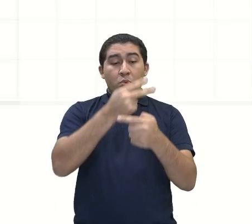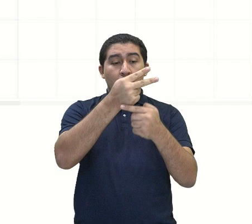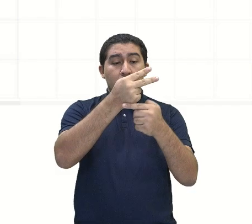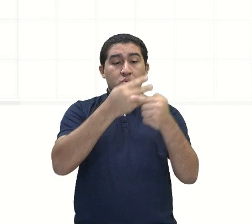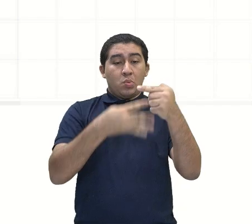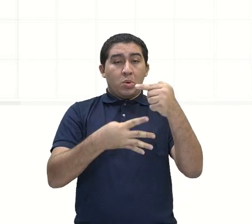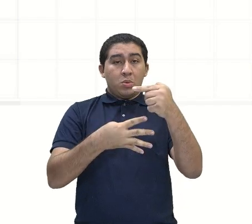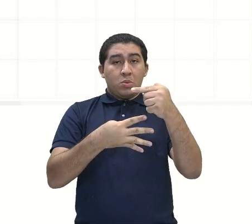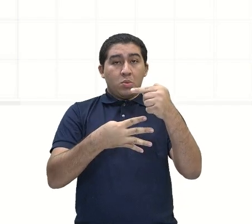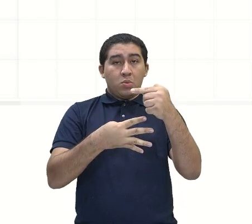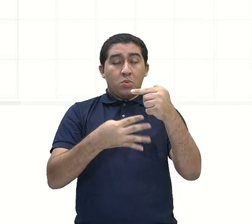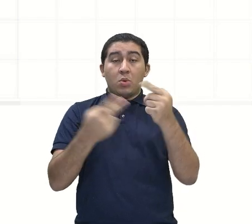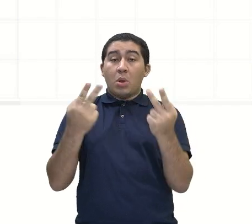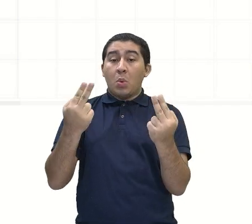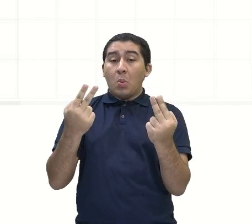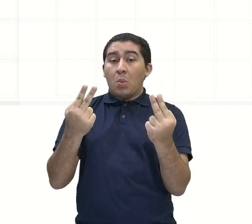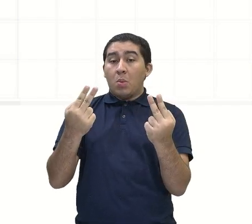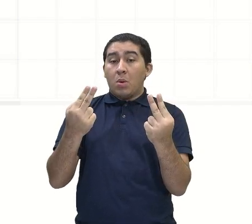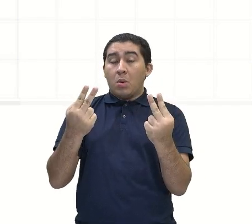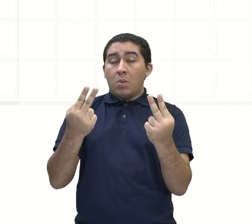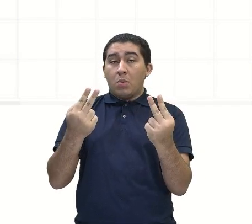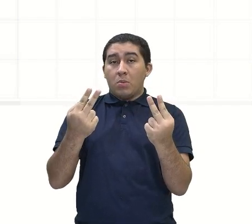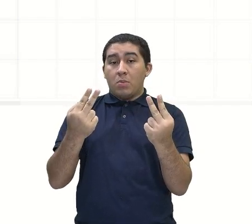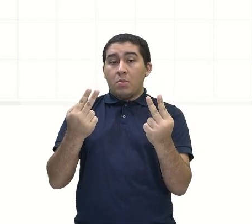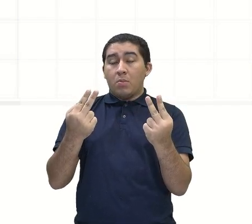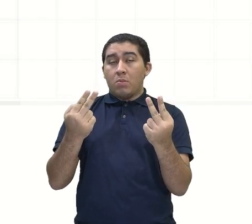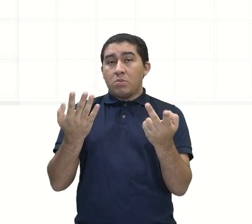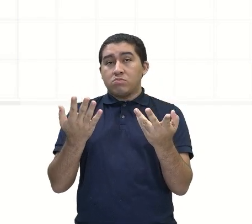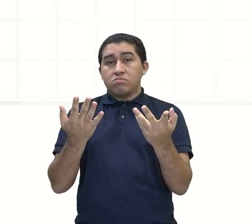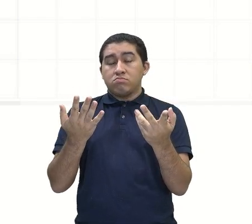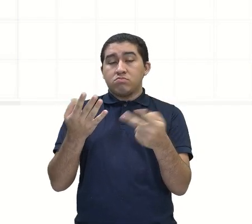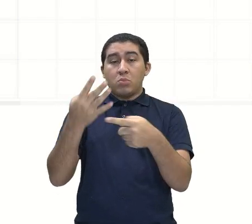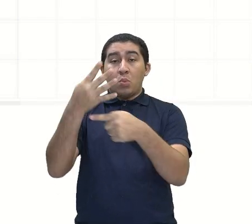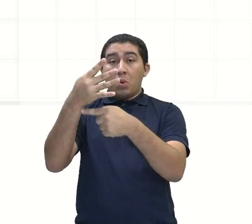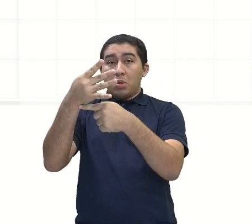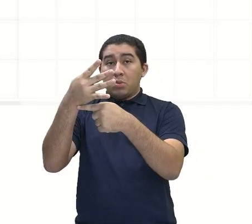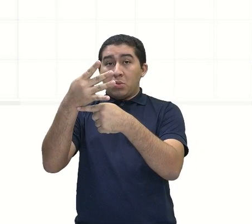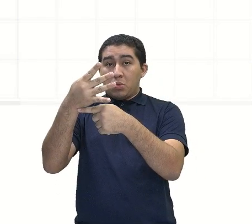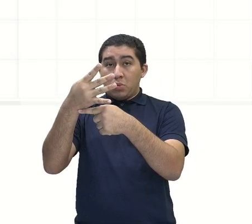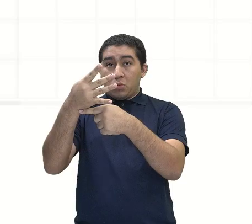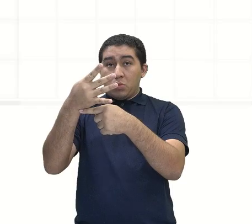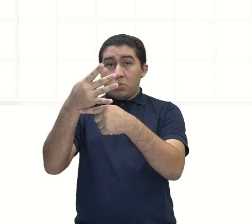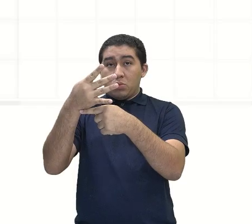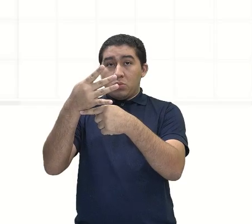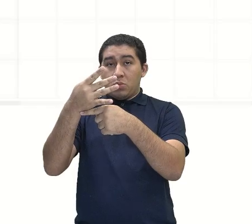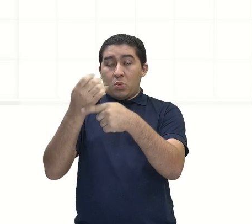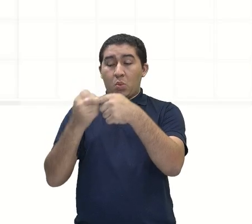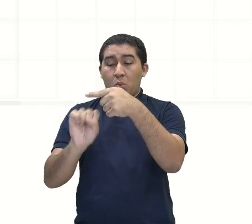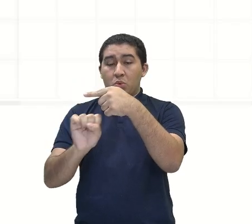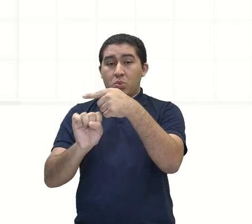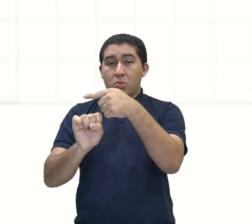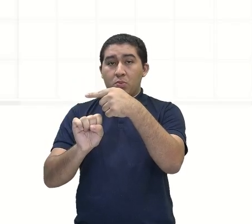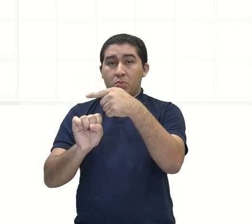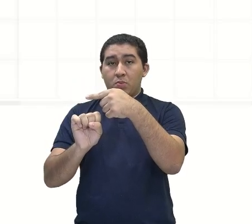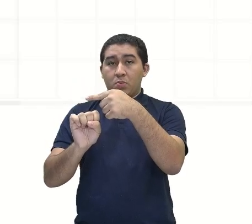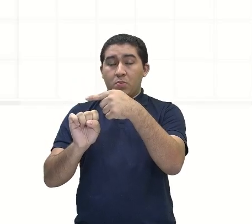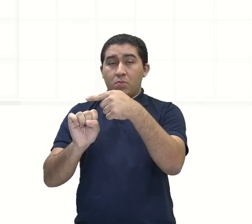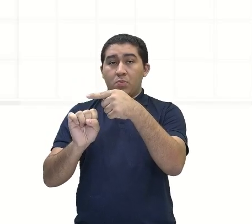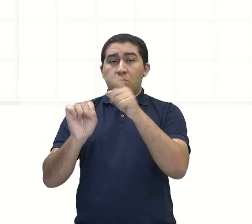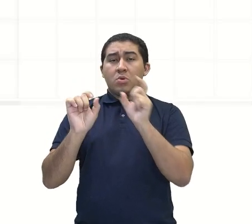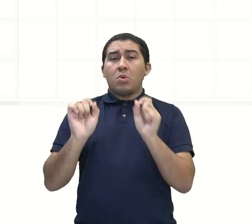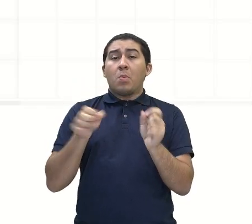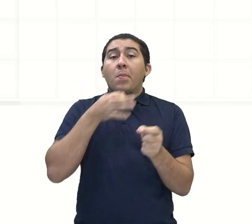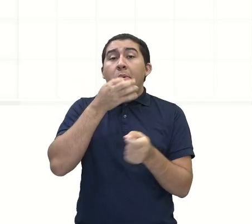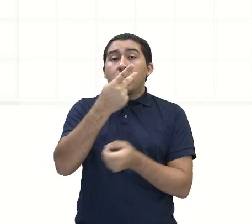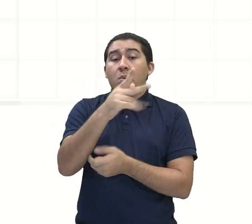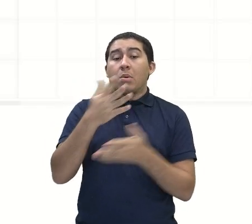4 igual a 4 sobre 8. O que vocês acham?